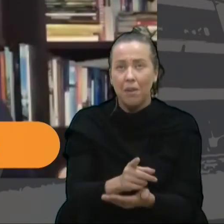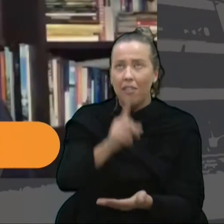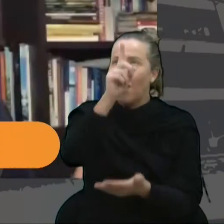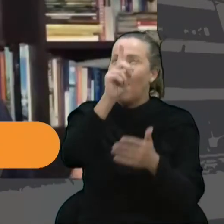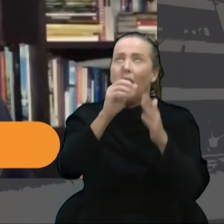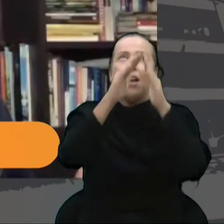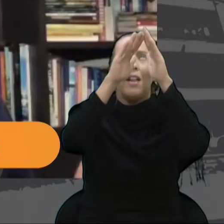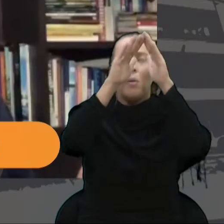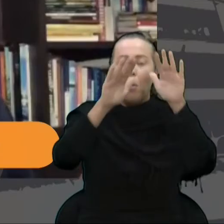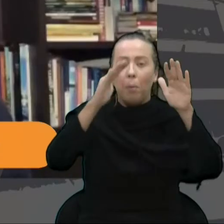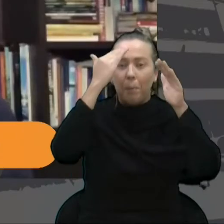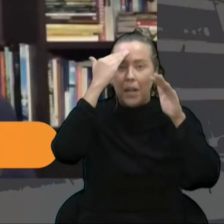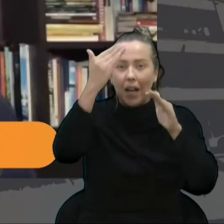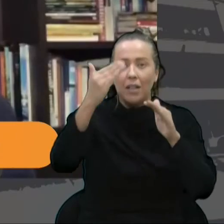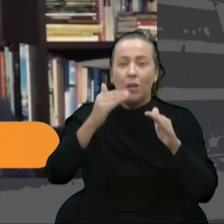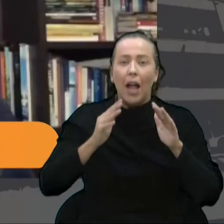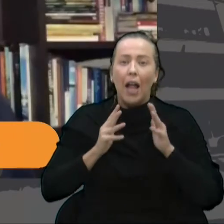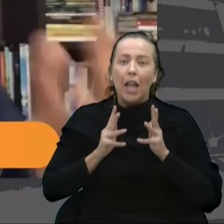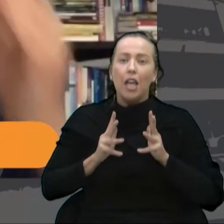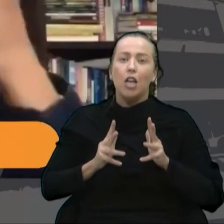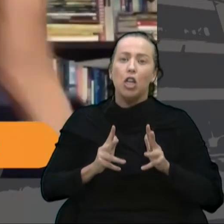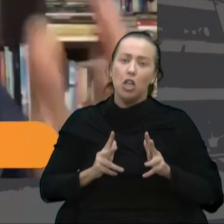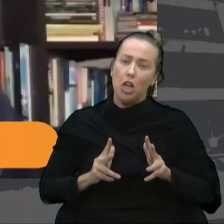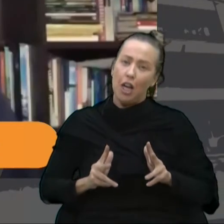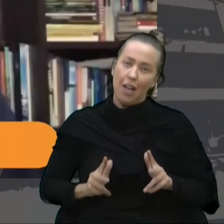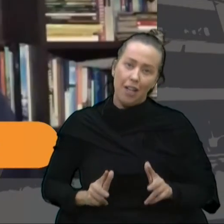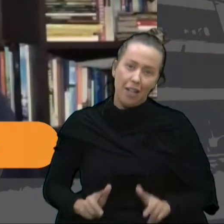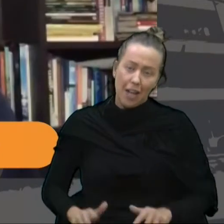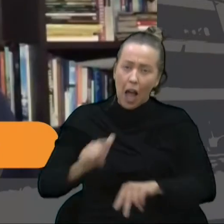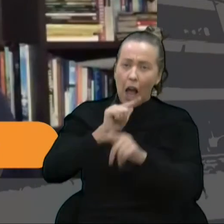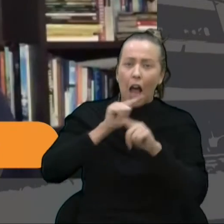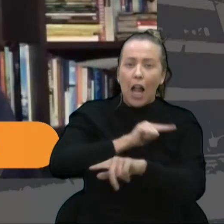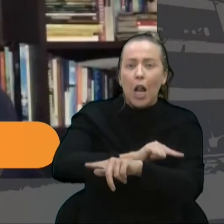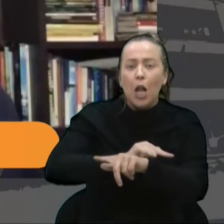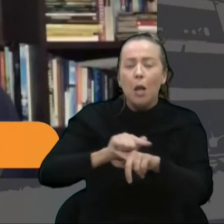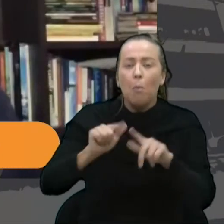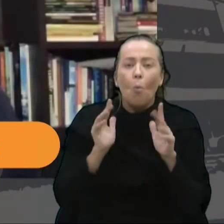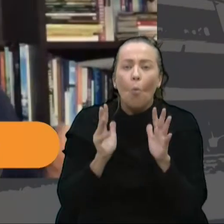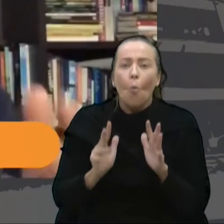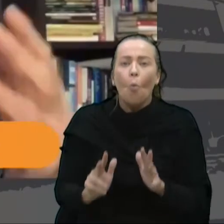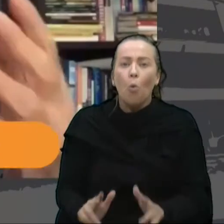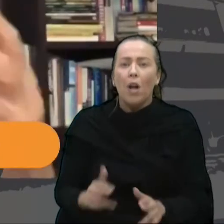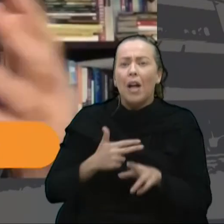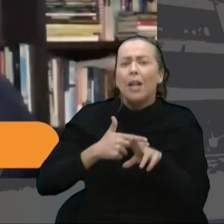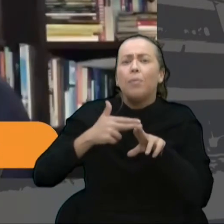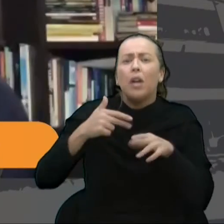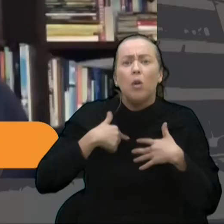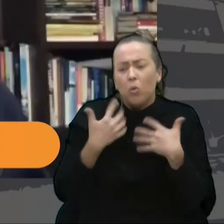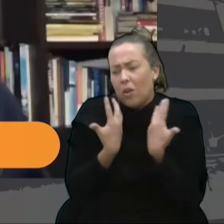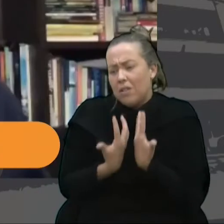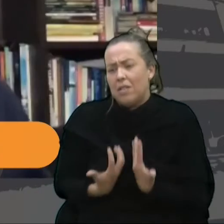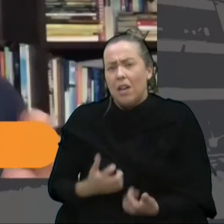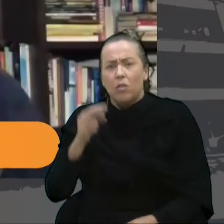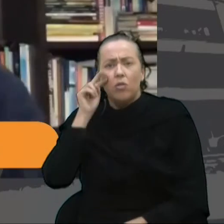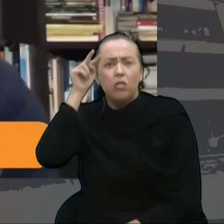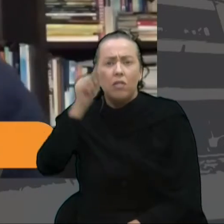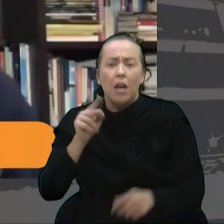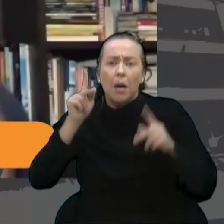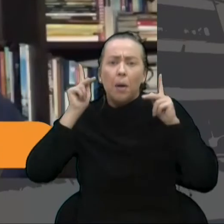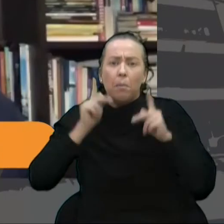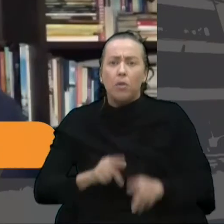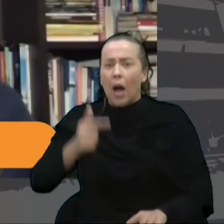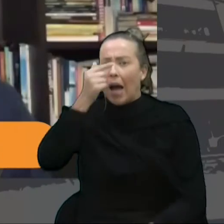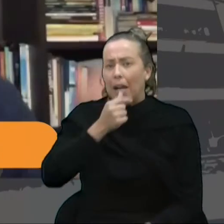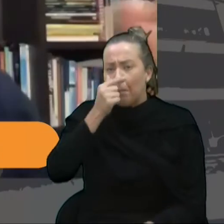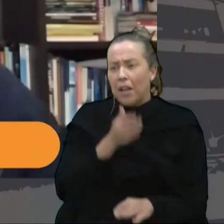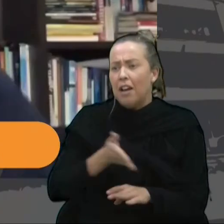chega nesse país, higiene. Meu Deus, né? Eu fico me perguntando, eu estou cansado de ver a pessoa que vai gripada